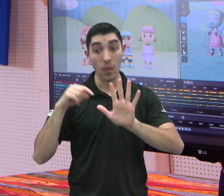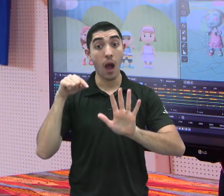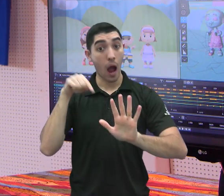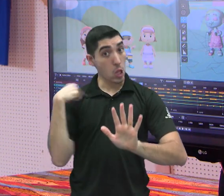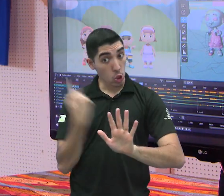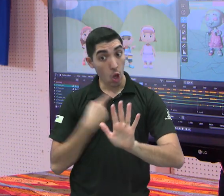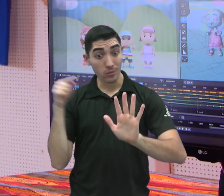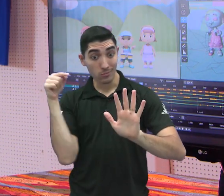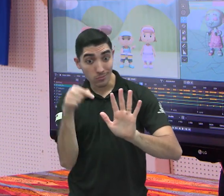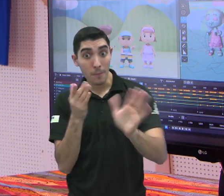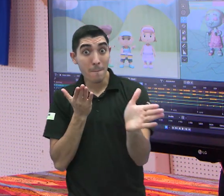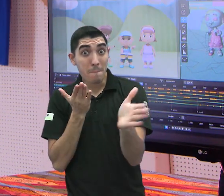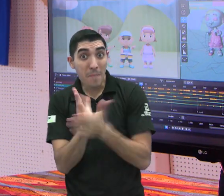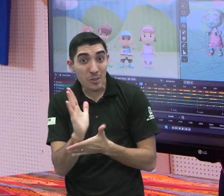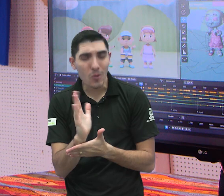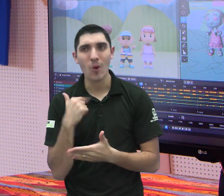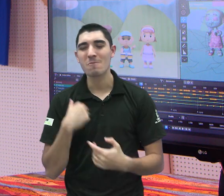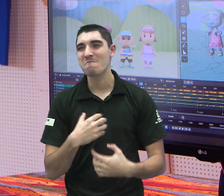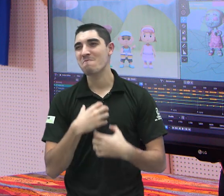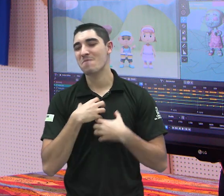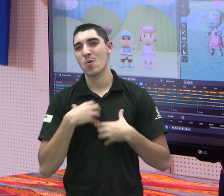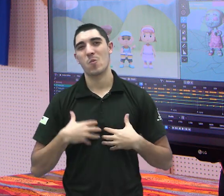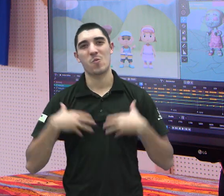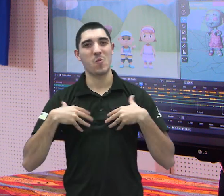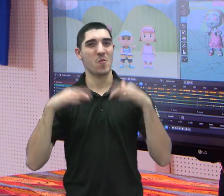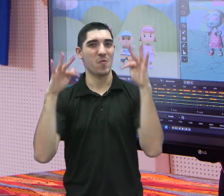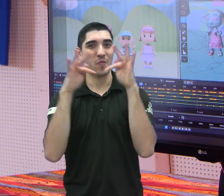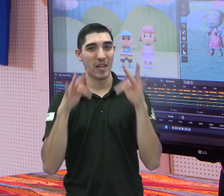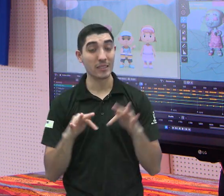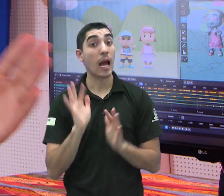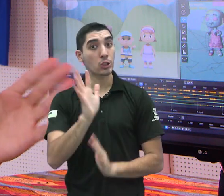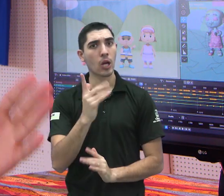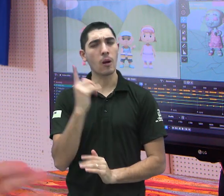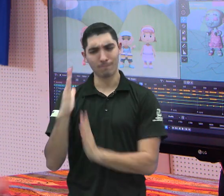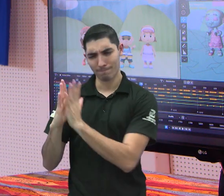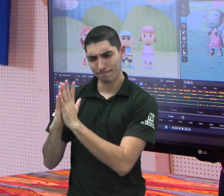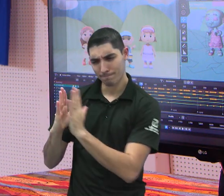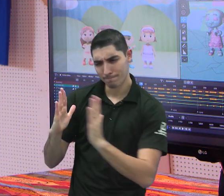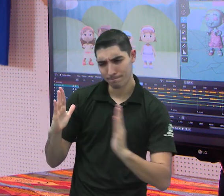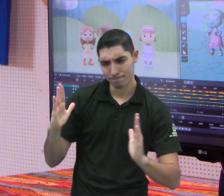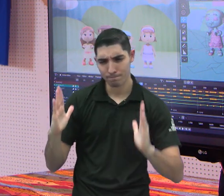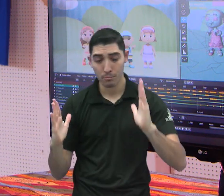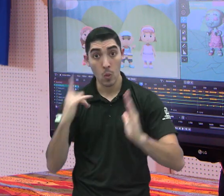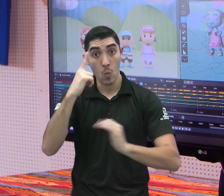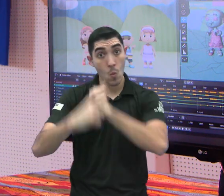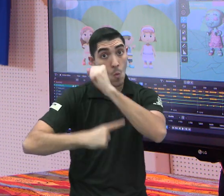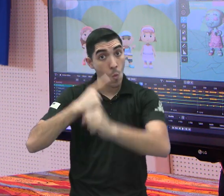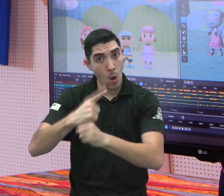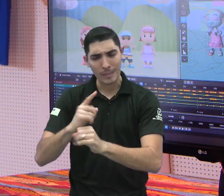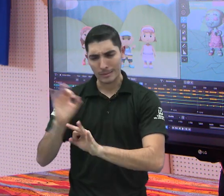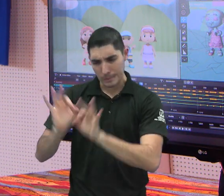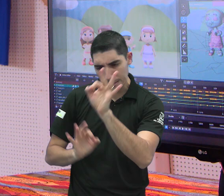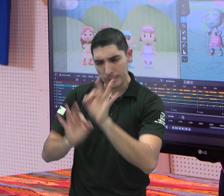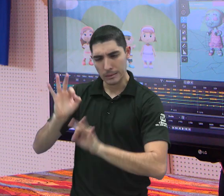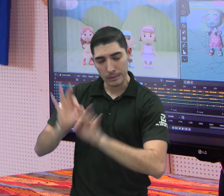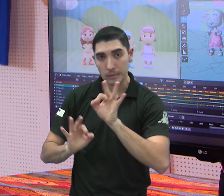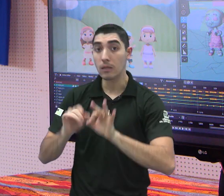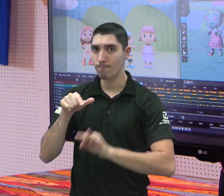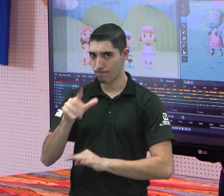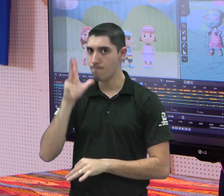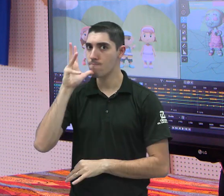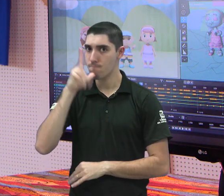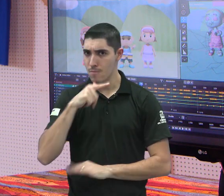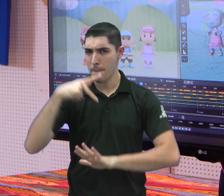conquista muito legal, a gente já ficou muito feliz nisso, né? E aí foi um ano inteiro de produção, assim, foi um projeto longo, um projeto, né,